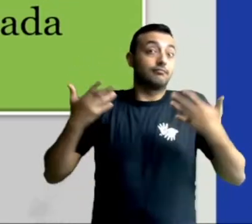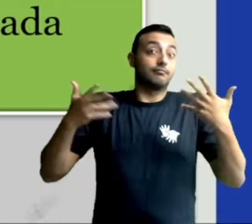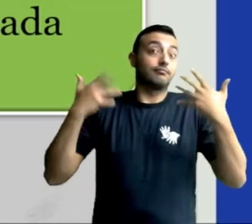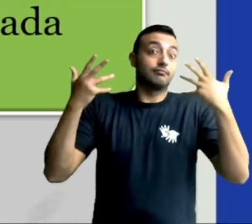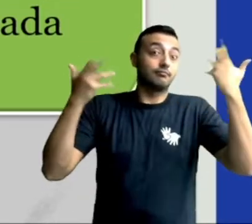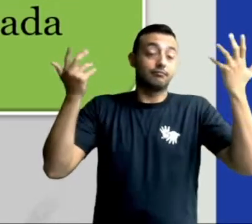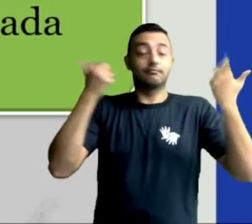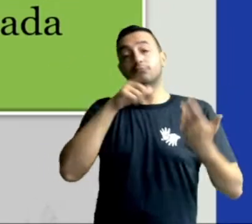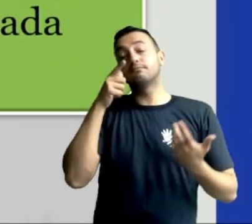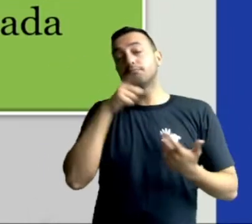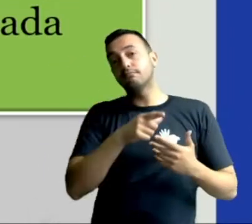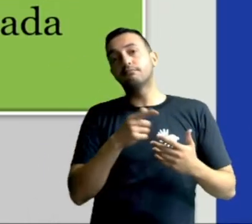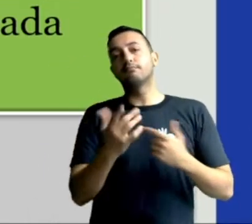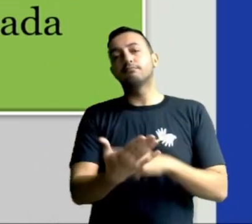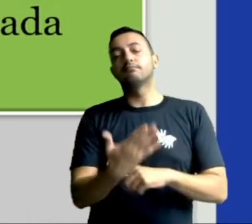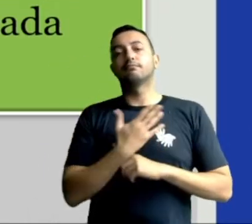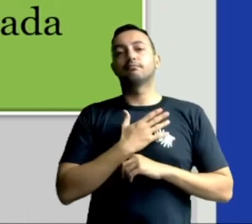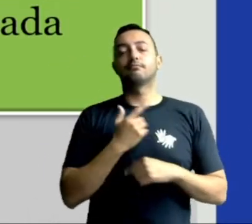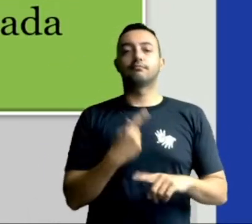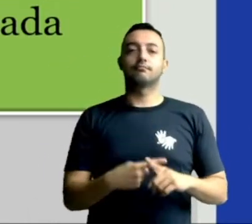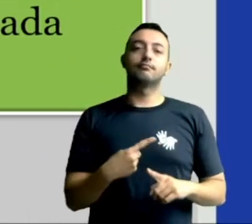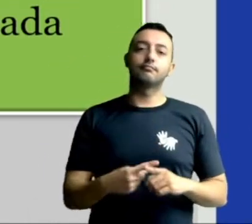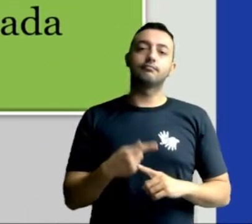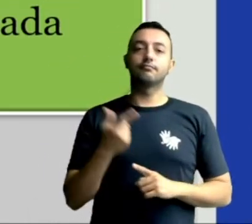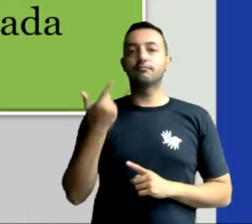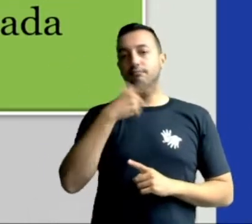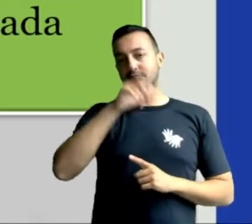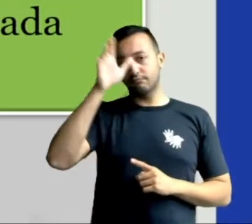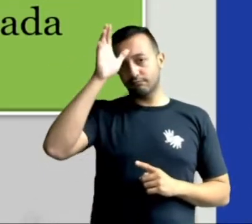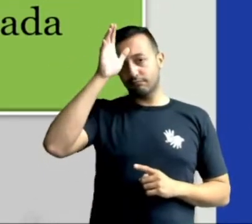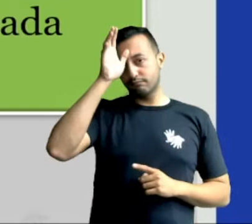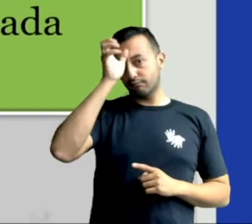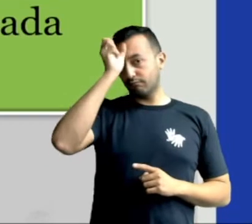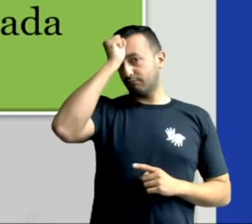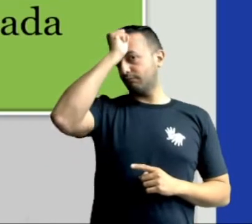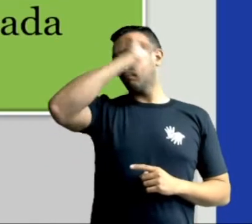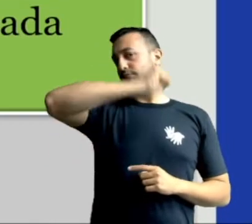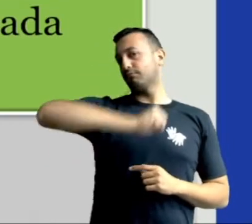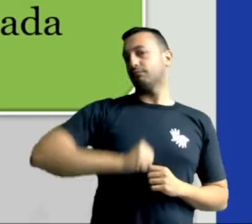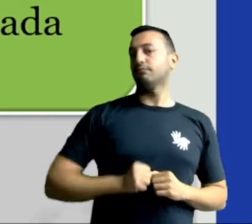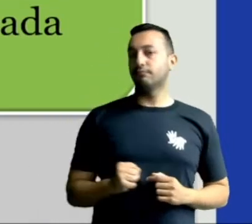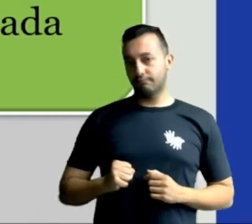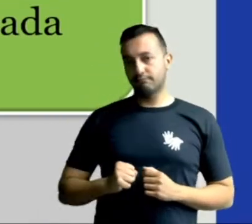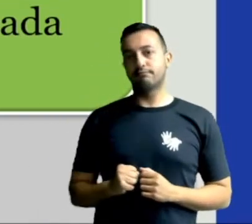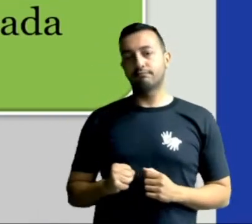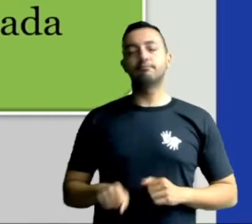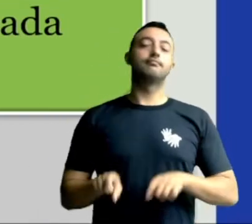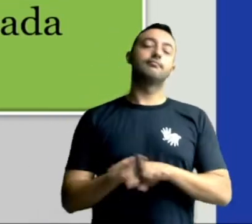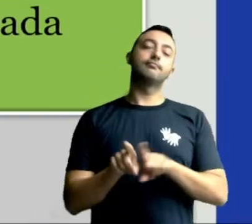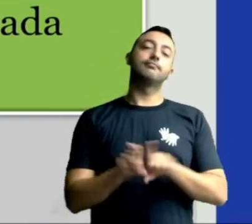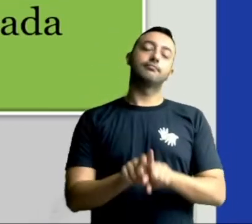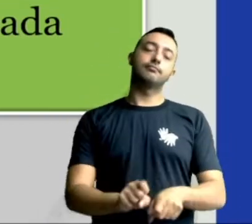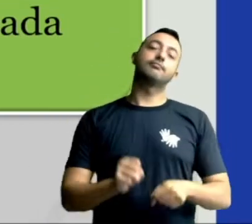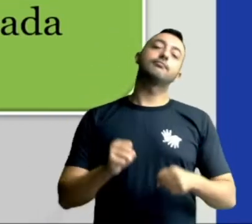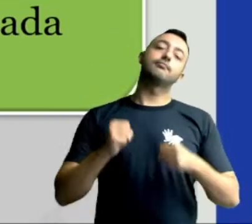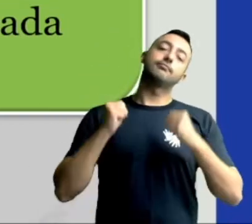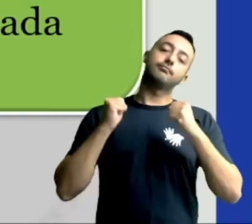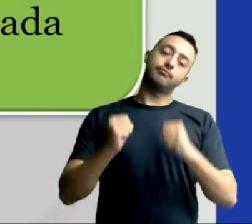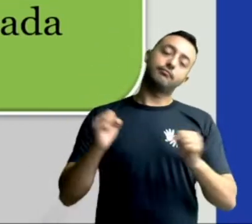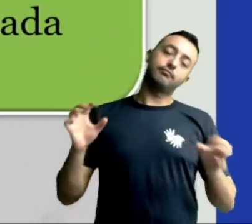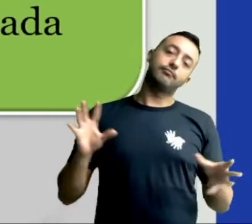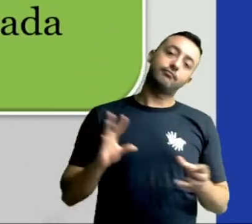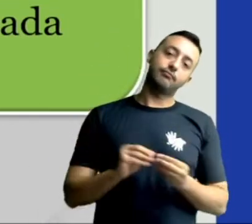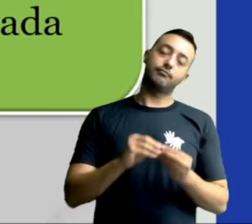e muito. Por quê? Nos permite compreensão, permite também que tenhamos o poder de síntese,